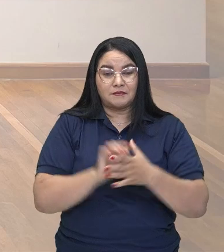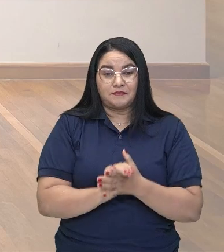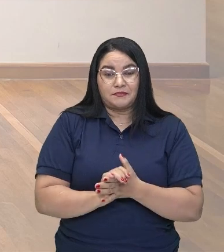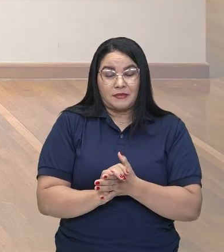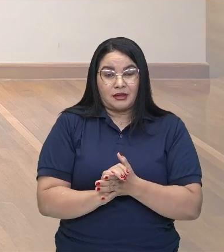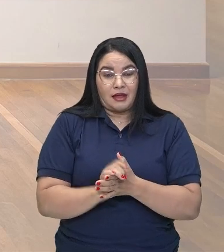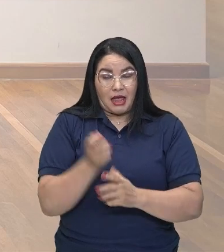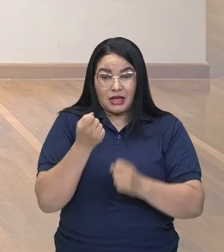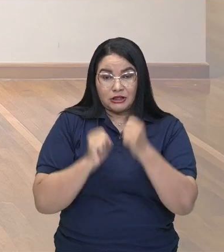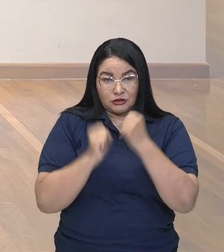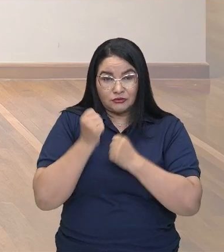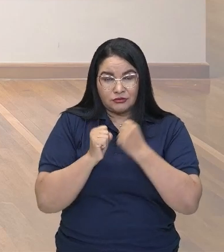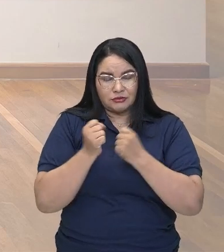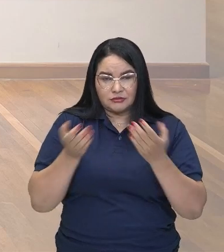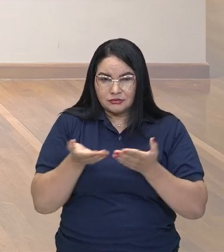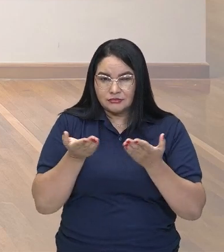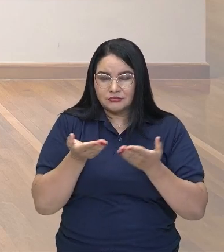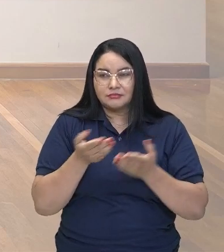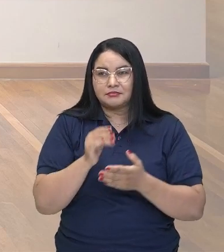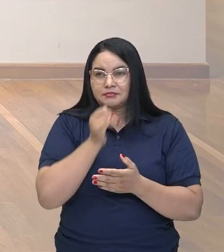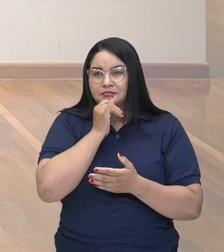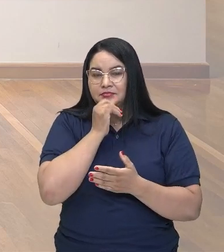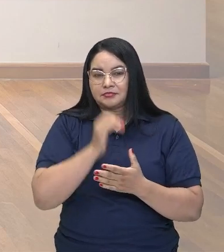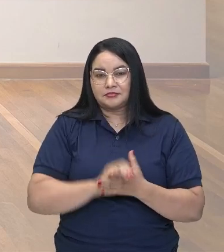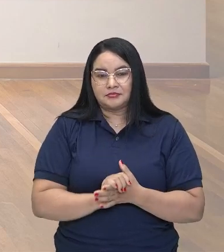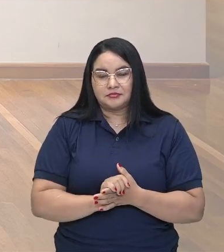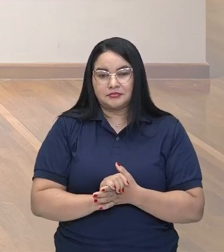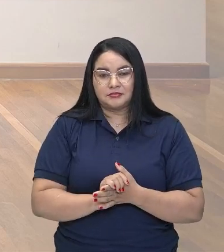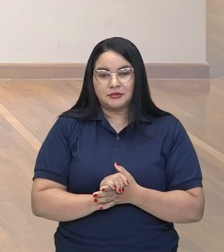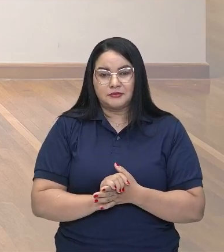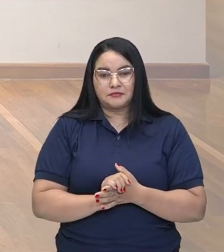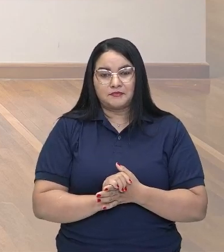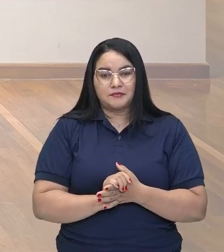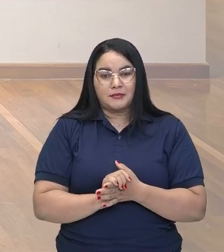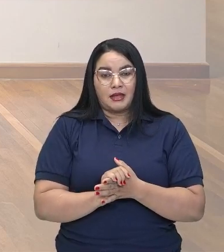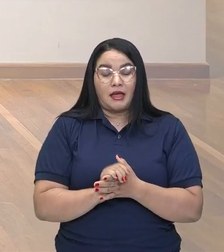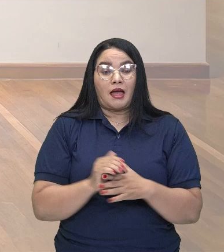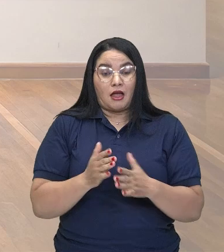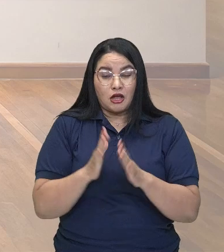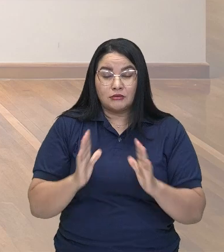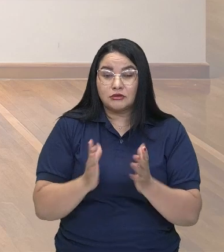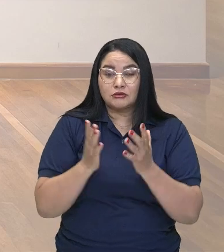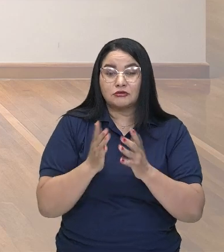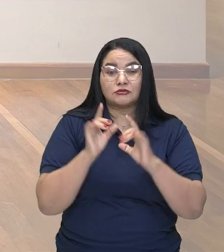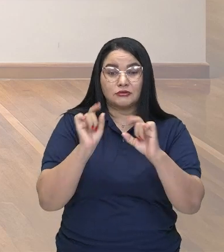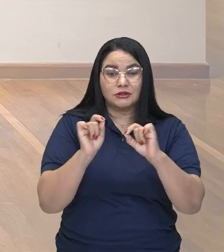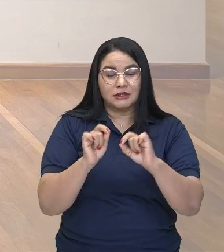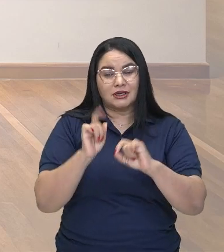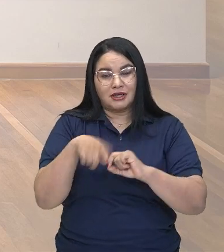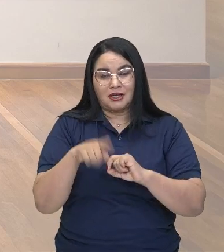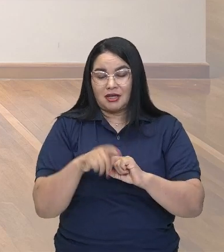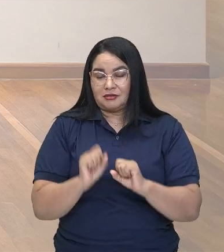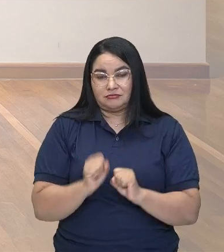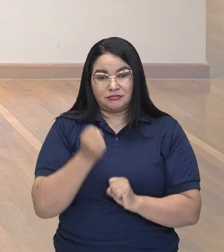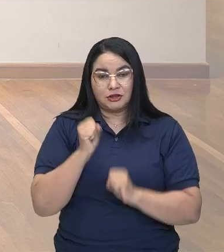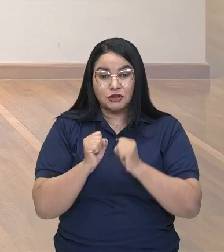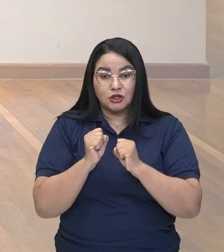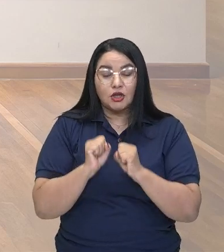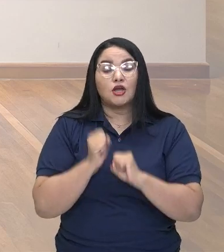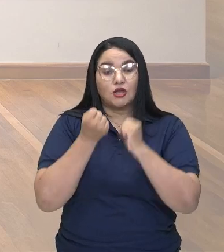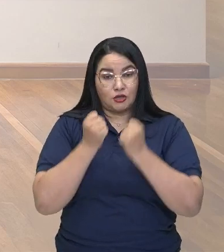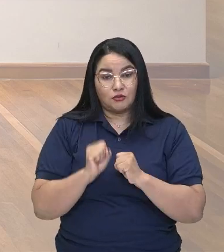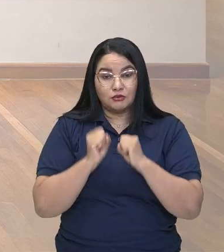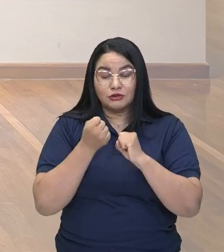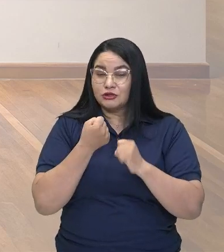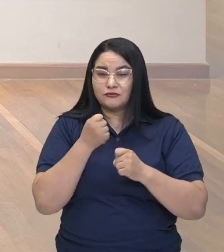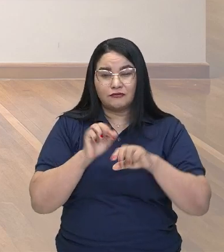Então houve um crescimento do setor fabril brasileiro, né, promovendo um verdadeiro surto industrial no país. Então a Primeira